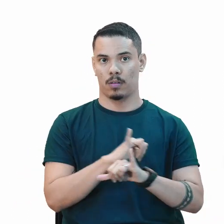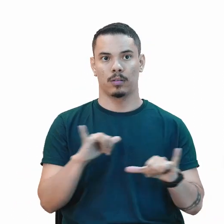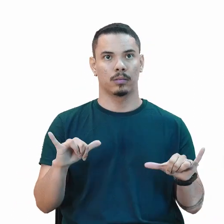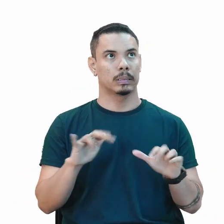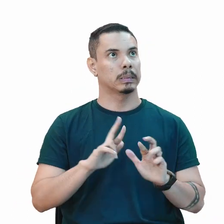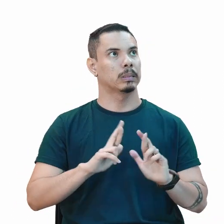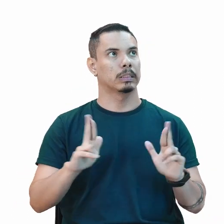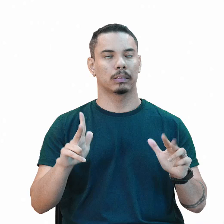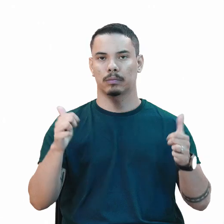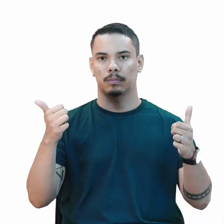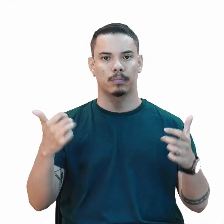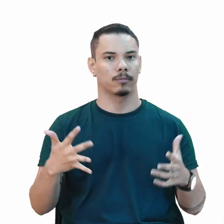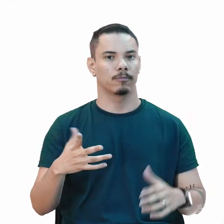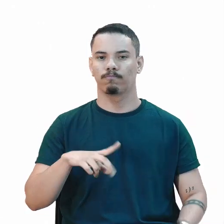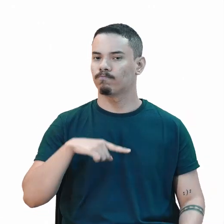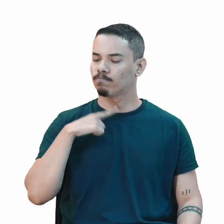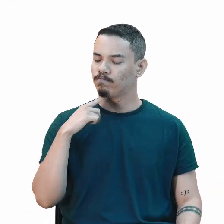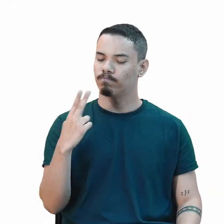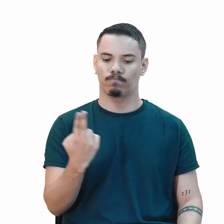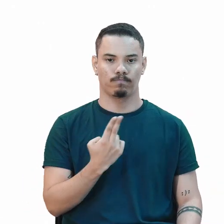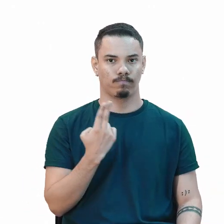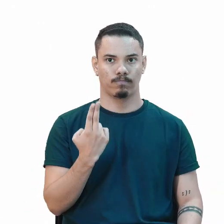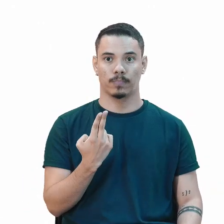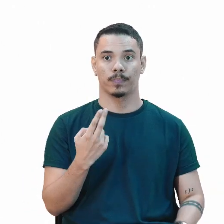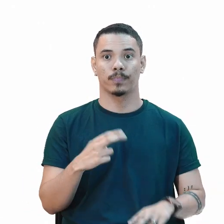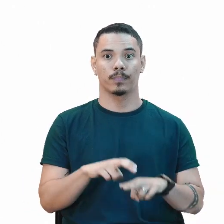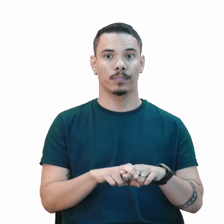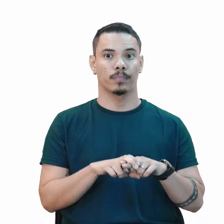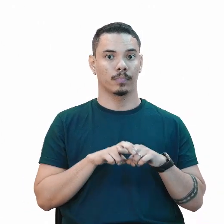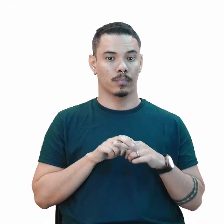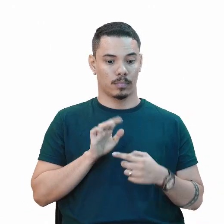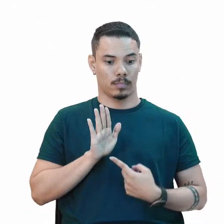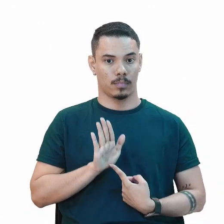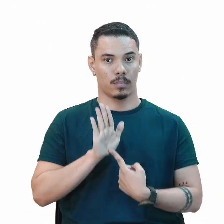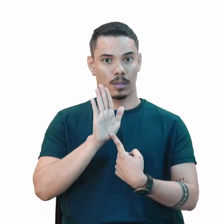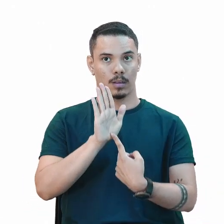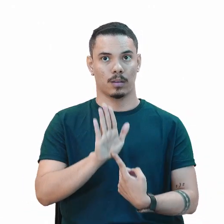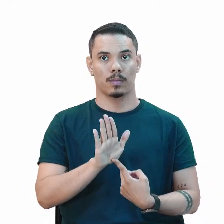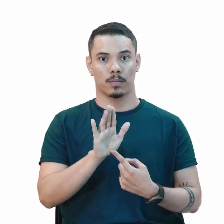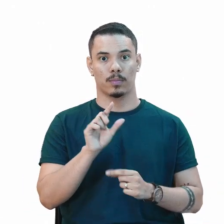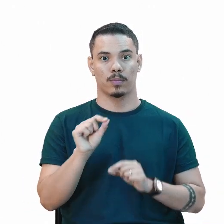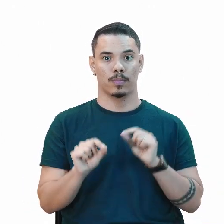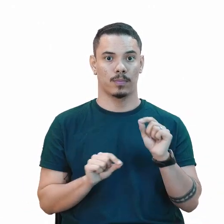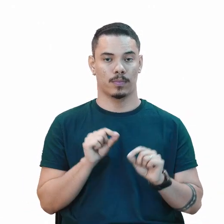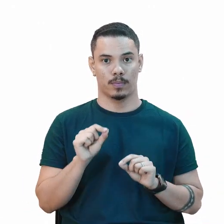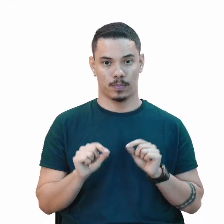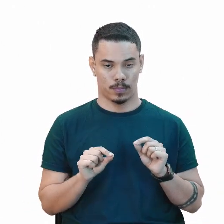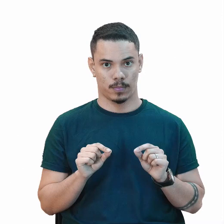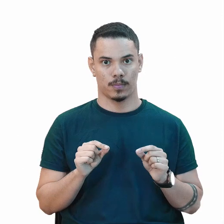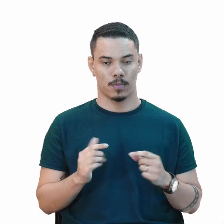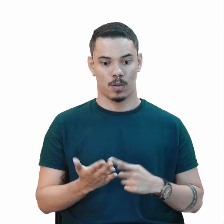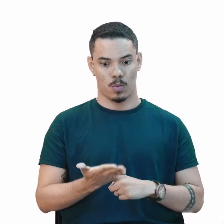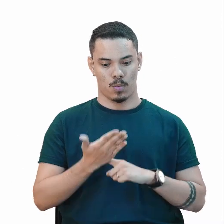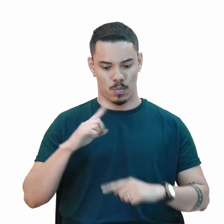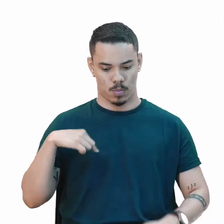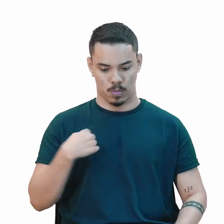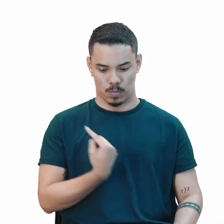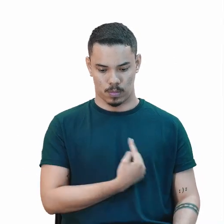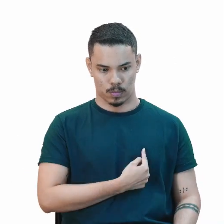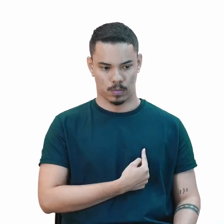diferente. Ou seja, querendo ou não, eles nos apresentam uma forma da gente